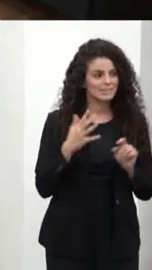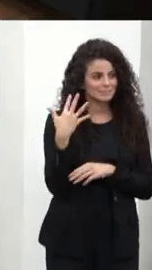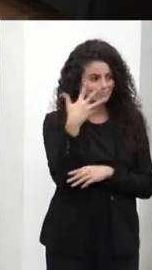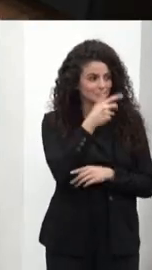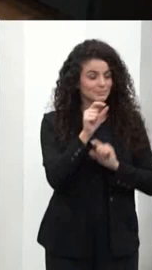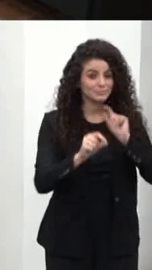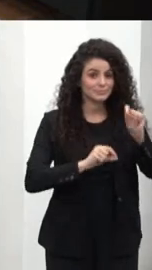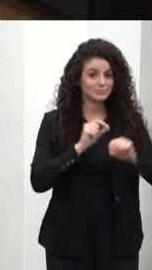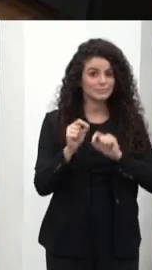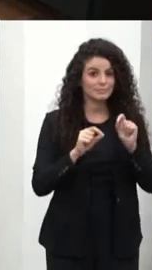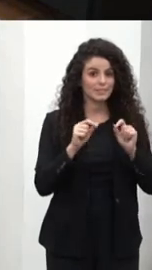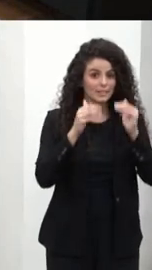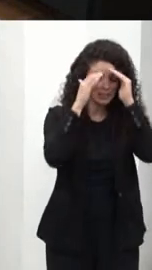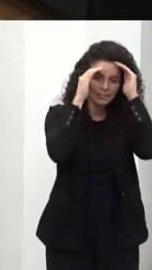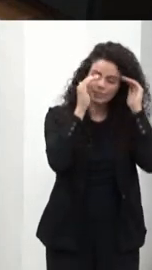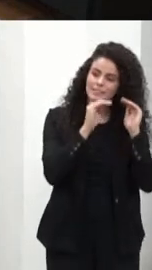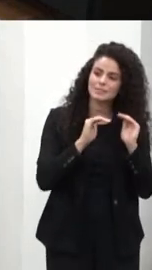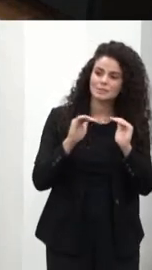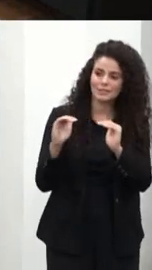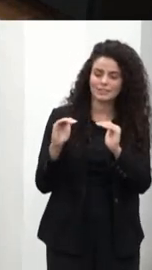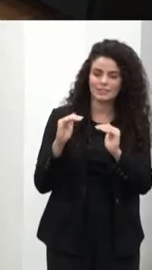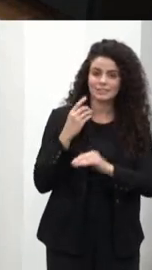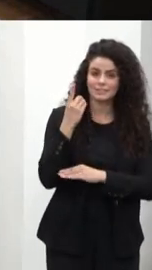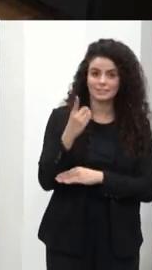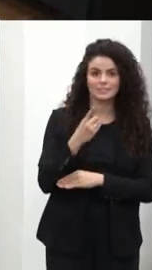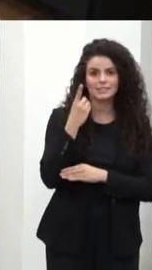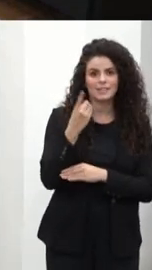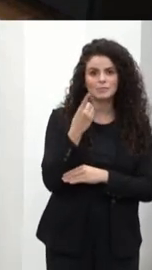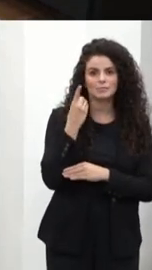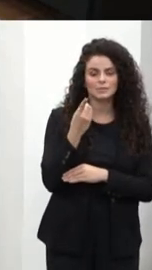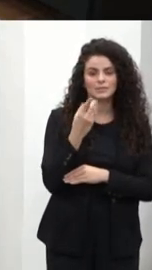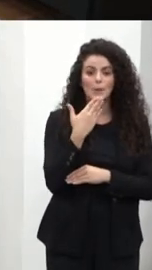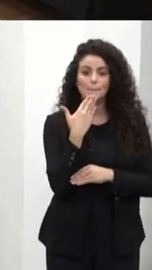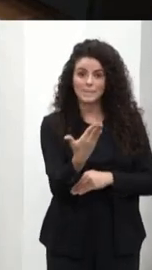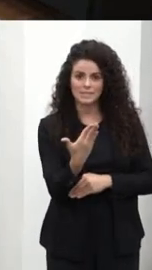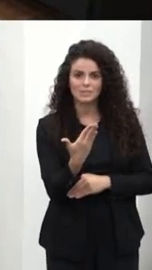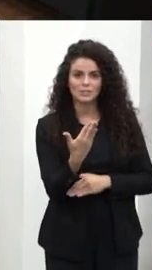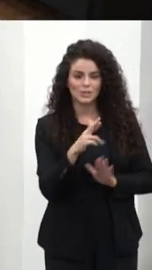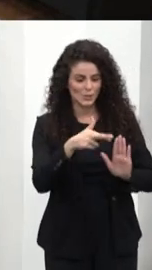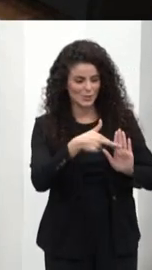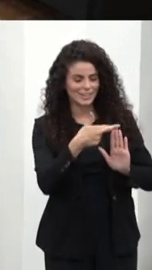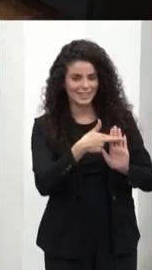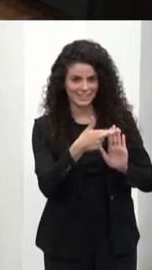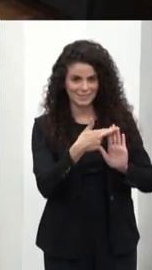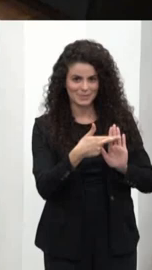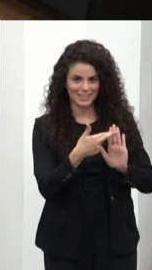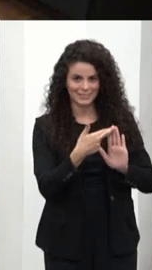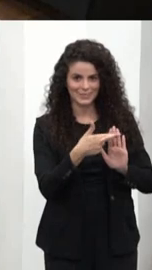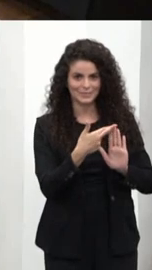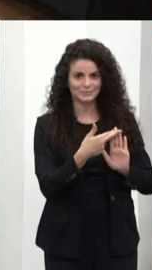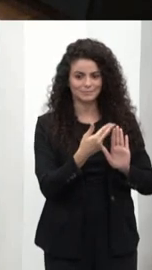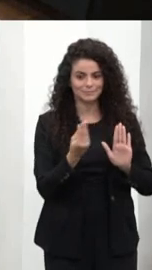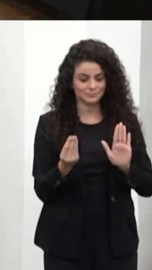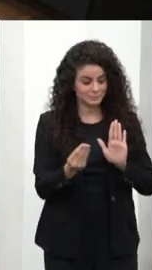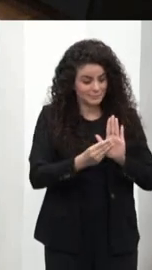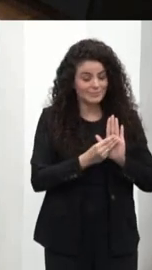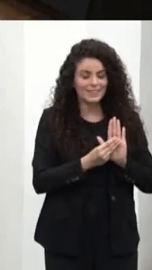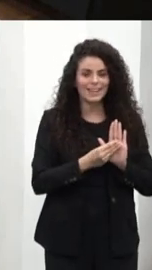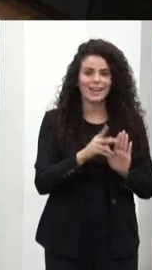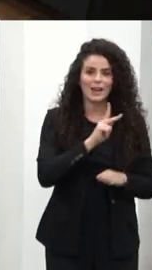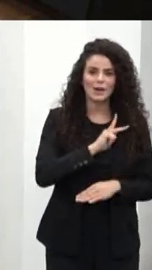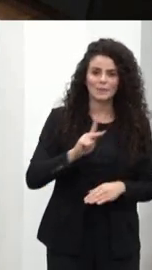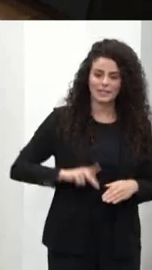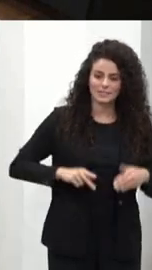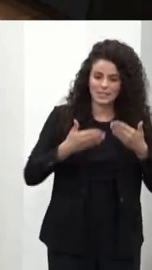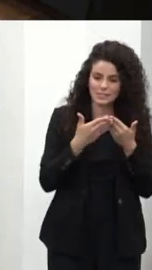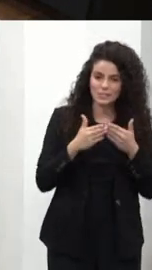bonito para respeitar o deputado que protagonizou o requerimento a presidente da Comissão abre os